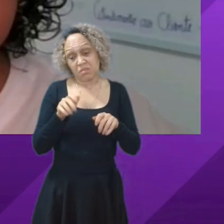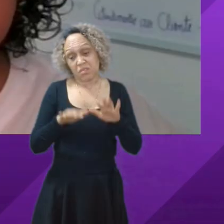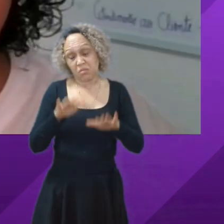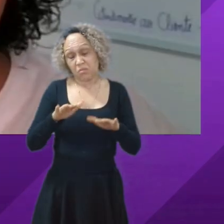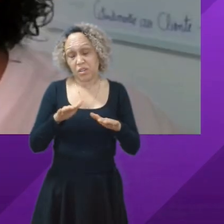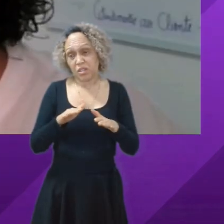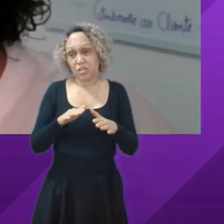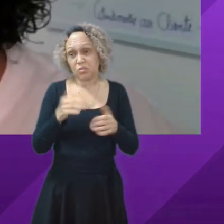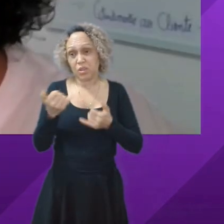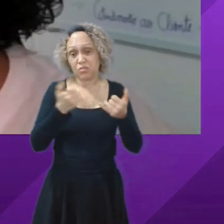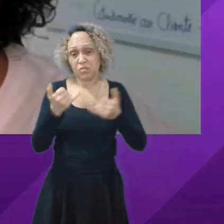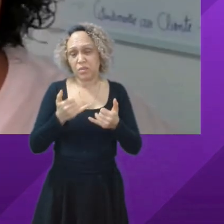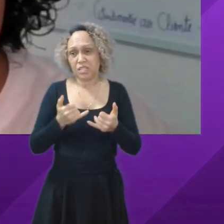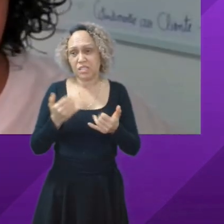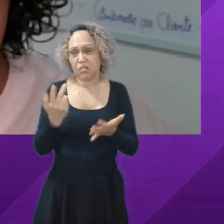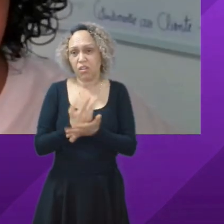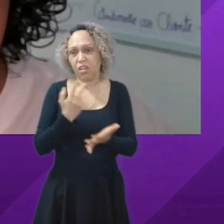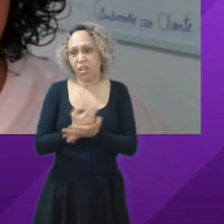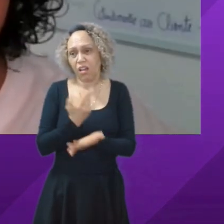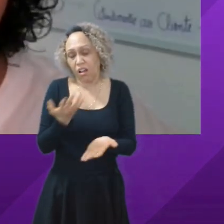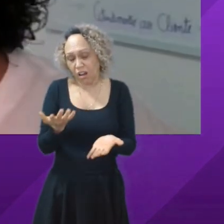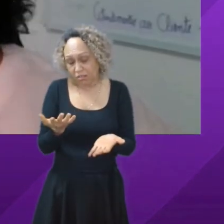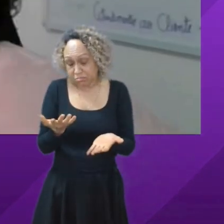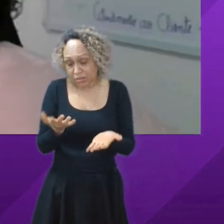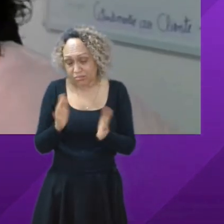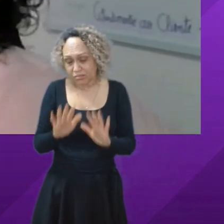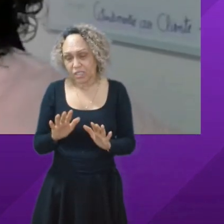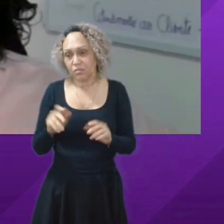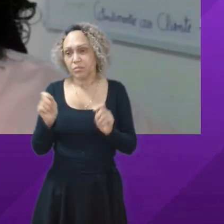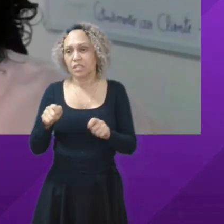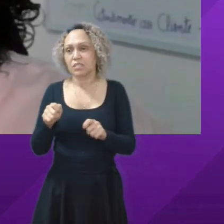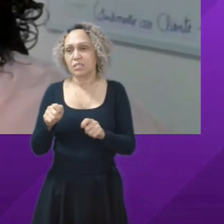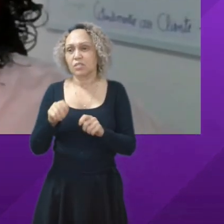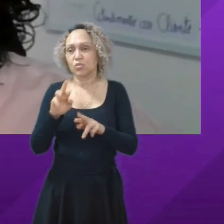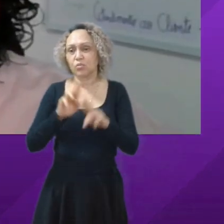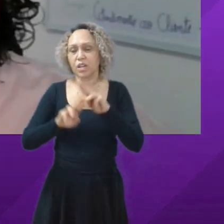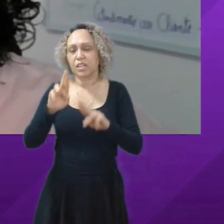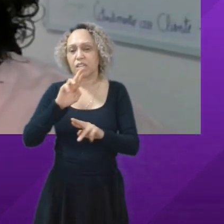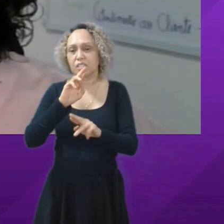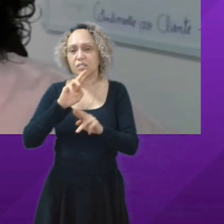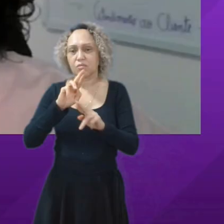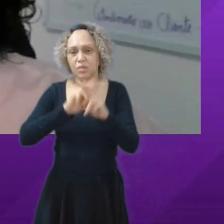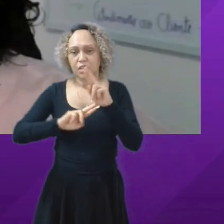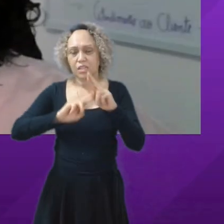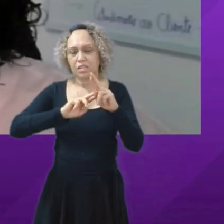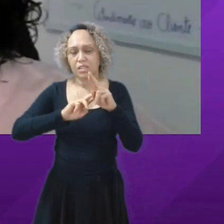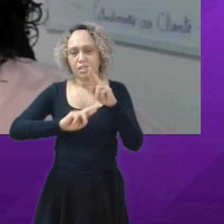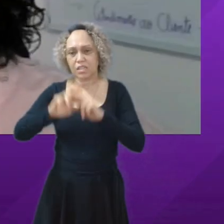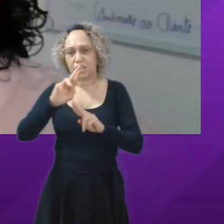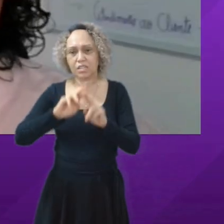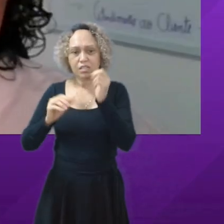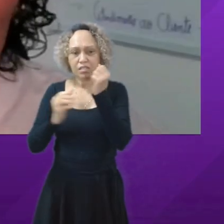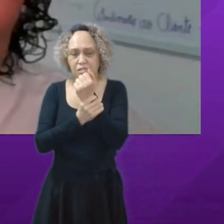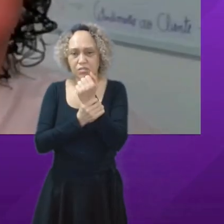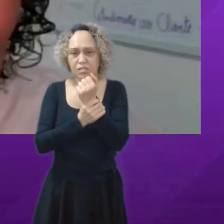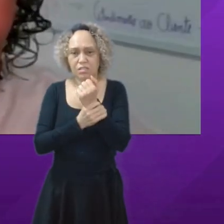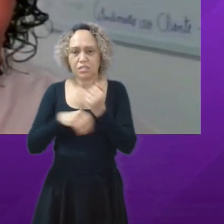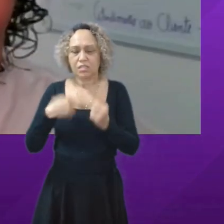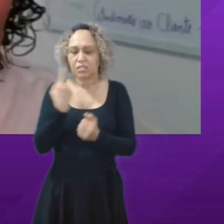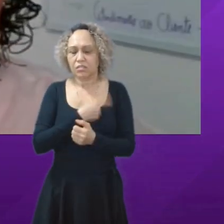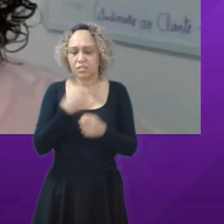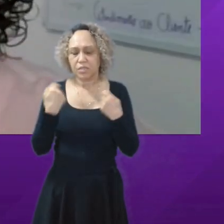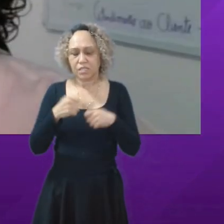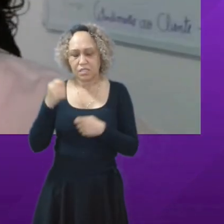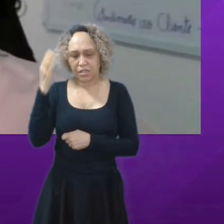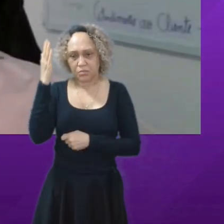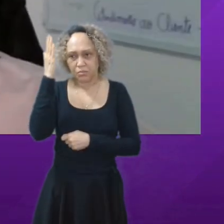e segurança. E aí, para finalizar a minha fala, a gente também precisa pensar na desconstrução dos estereótipos de